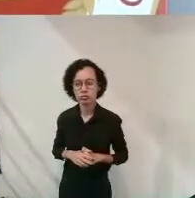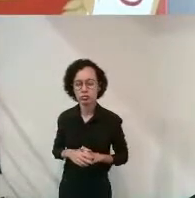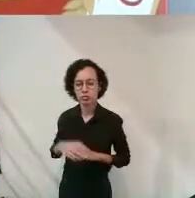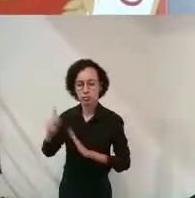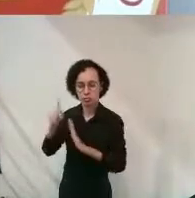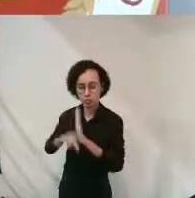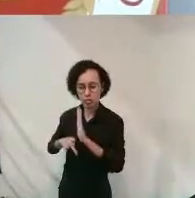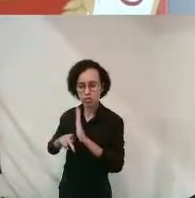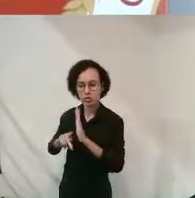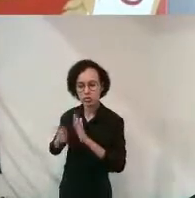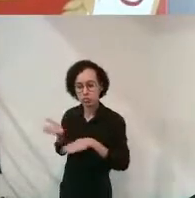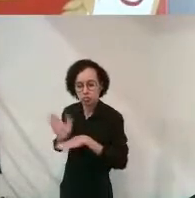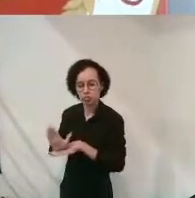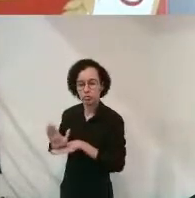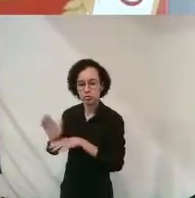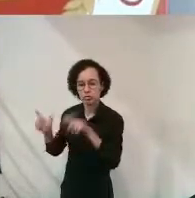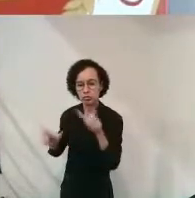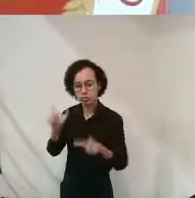projetos em favor dos catadores.